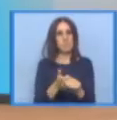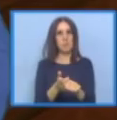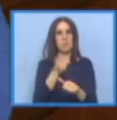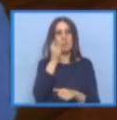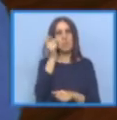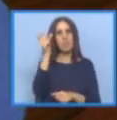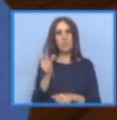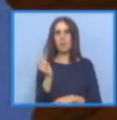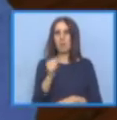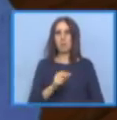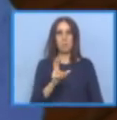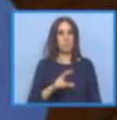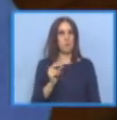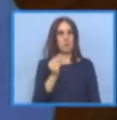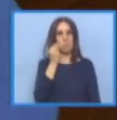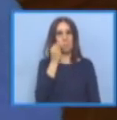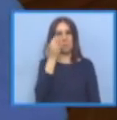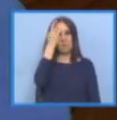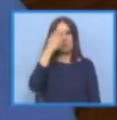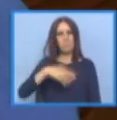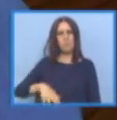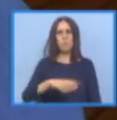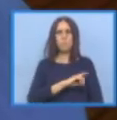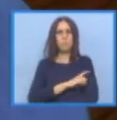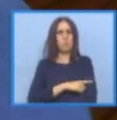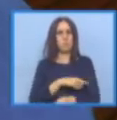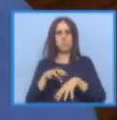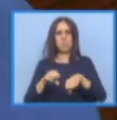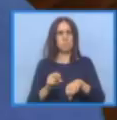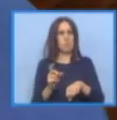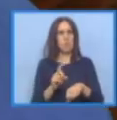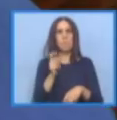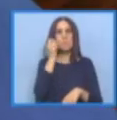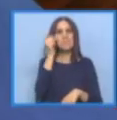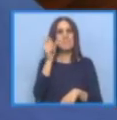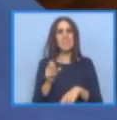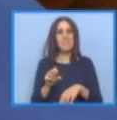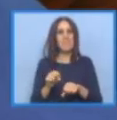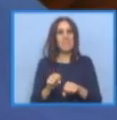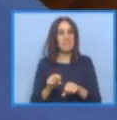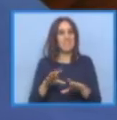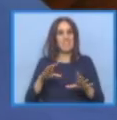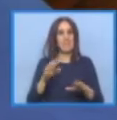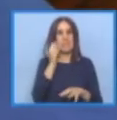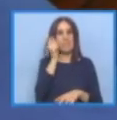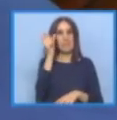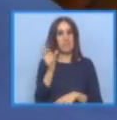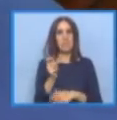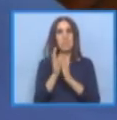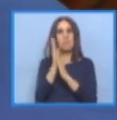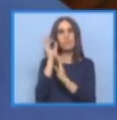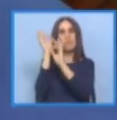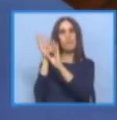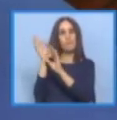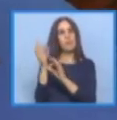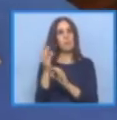isso ele nunca abdicou do seu império, não por estar agarrado ao poder, mas precisamente por não estar agarrado. Ele tinha um voto feito a Deus de servir o